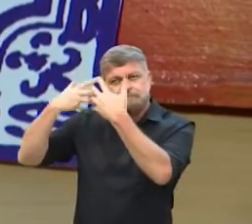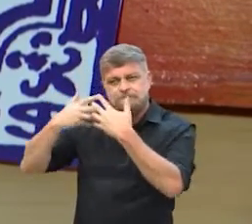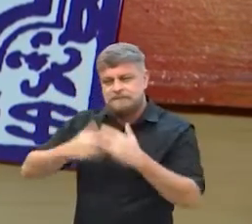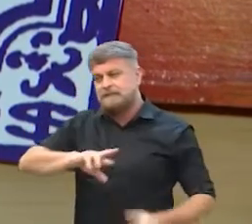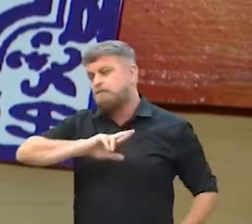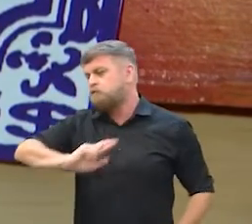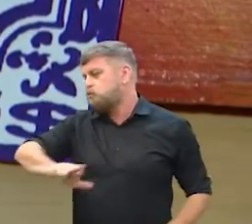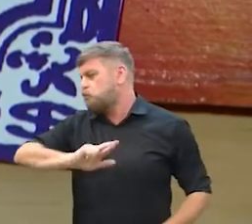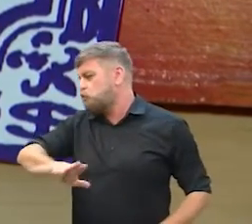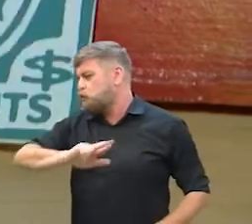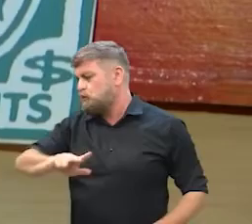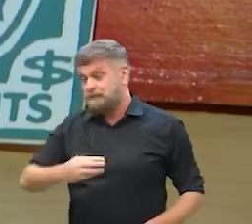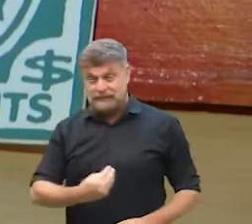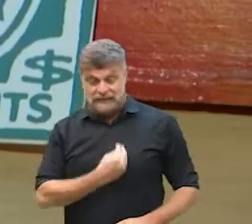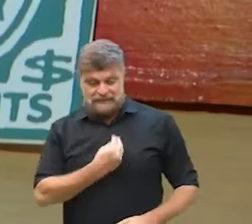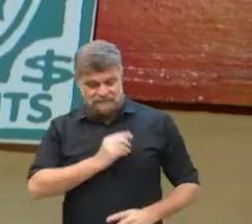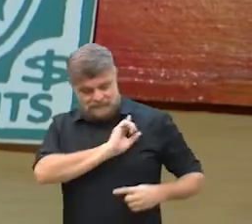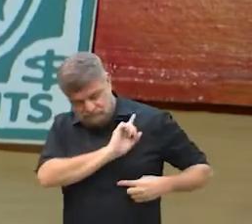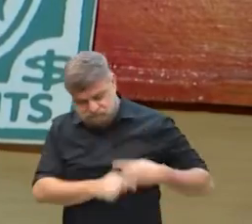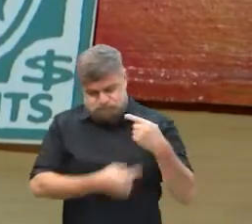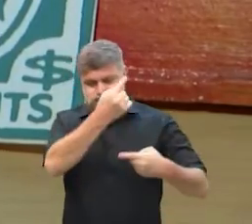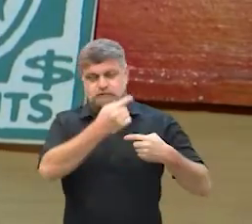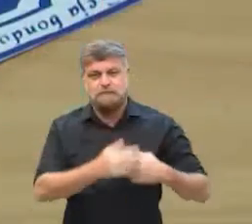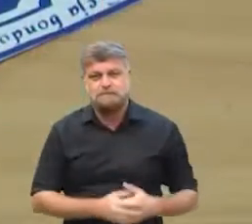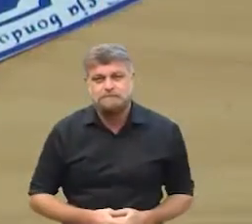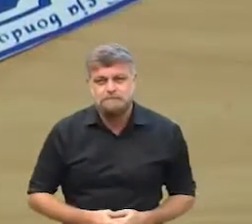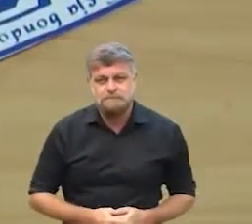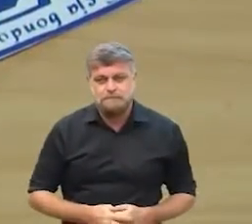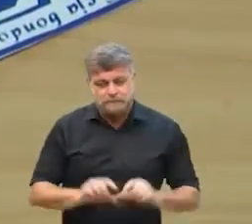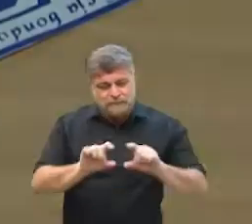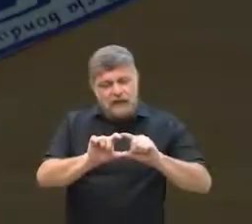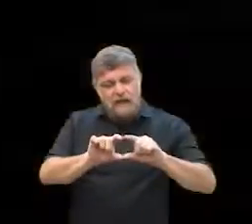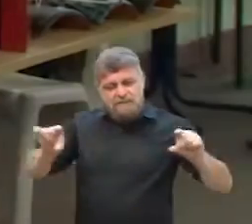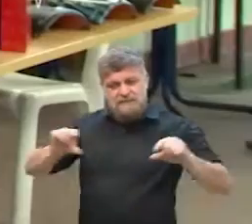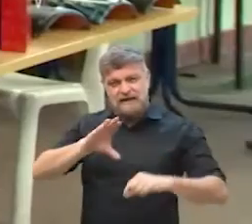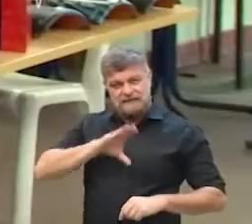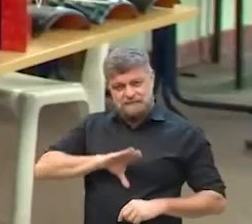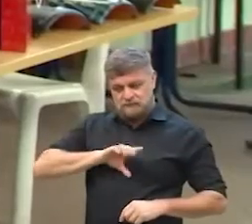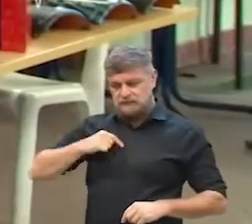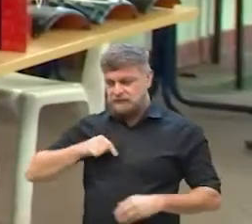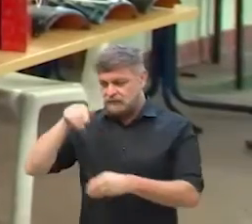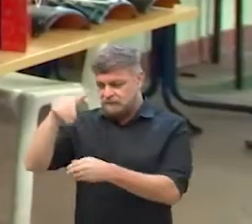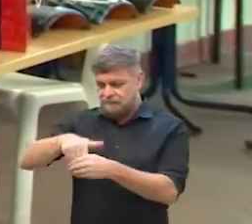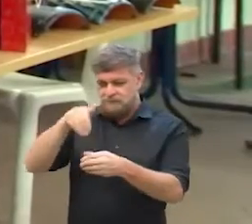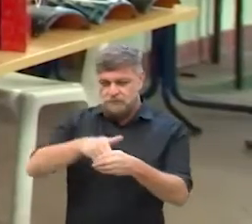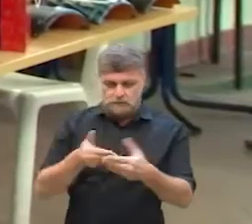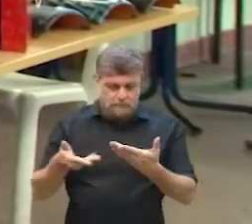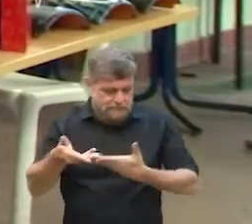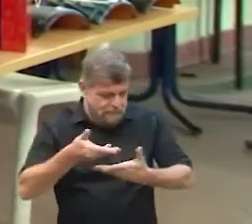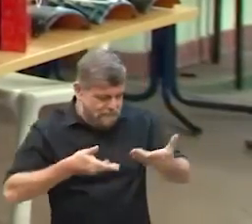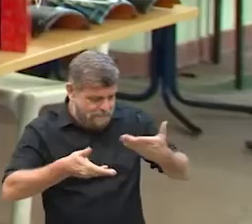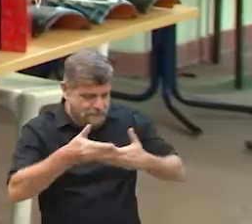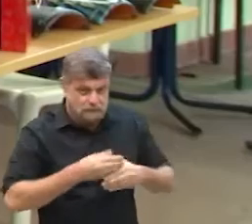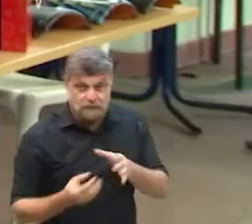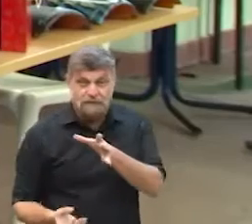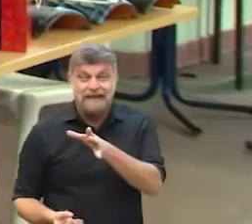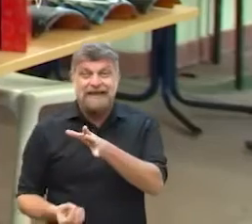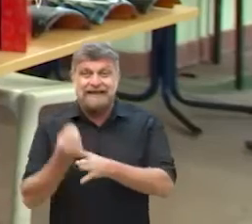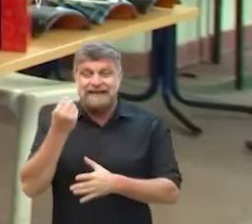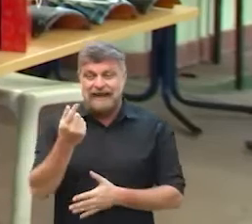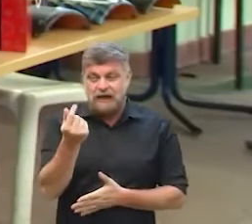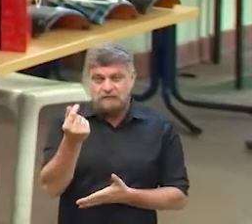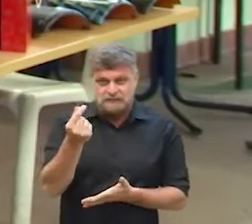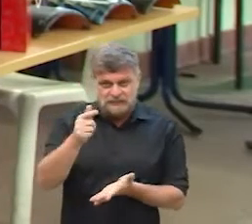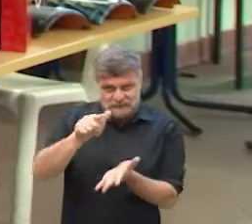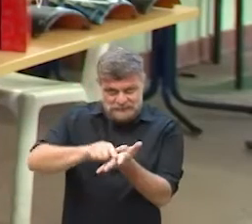uma frase que pode fazer toda a diferença na vida desses meninos. Essas frases, a gente fez uma votação entre eles, numa